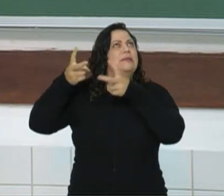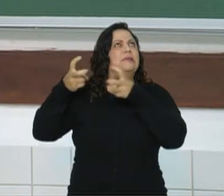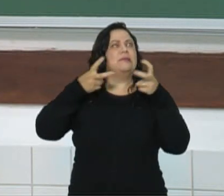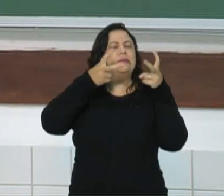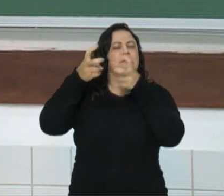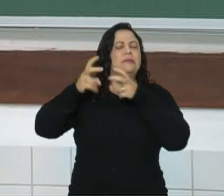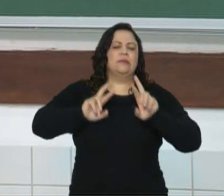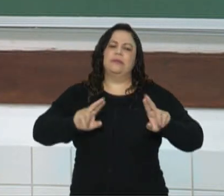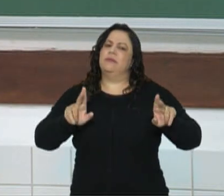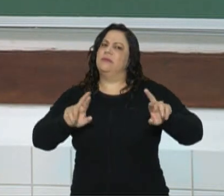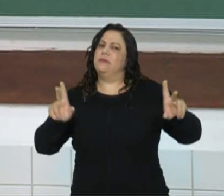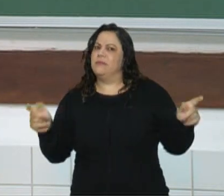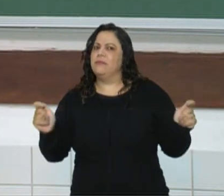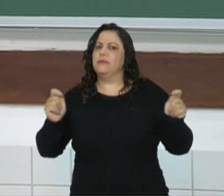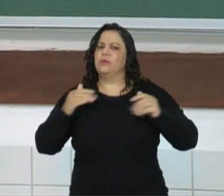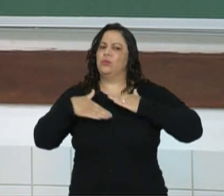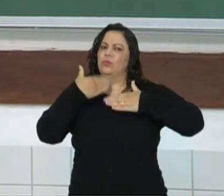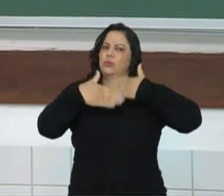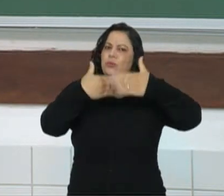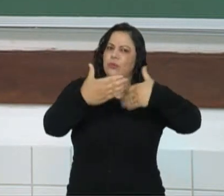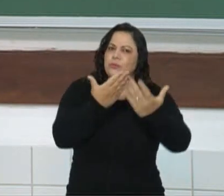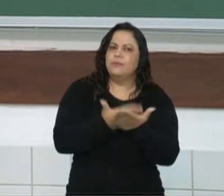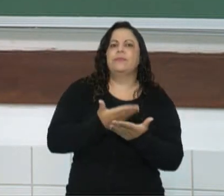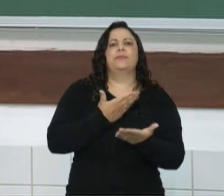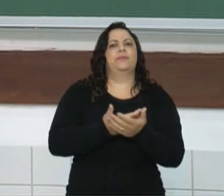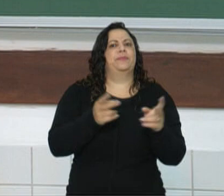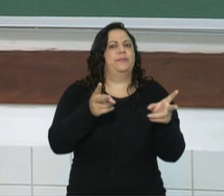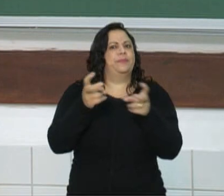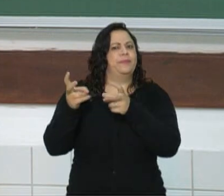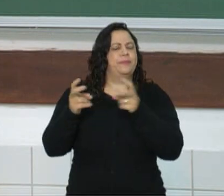alguma diferença ou alguma semelhança com a ética Ubuntu.